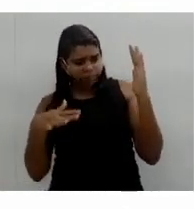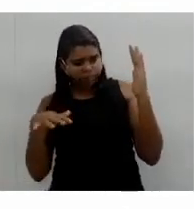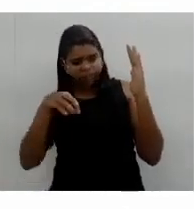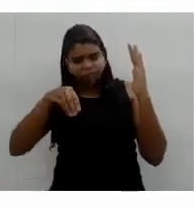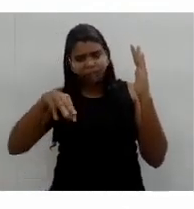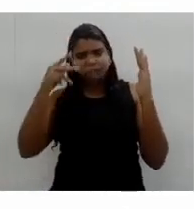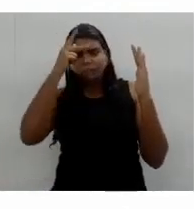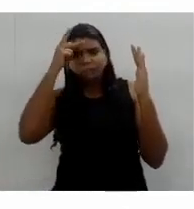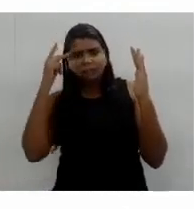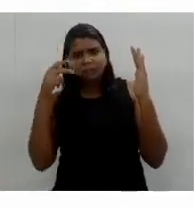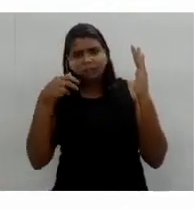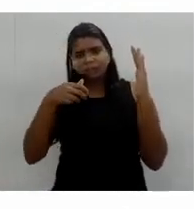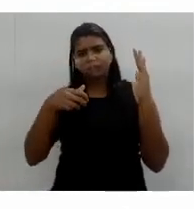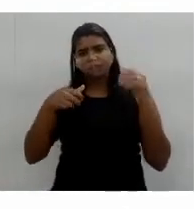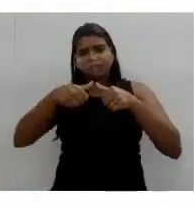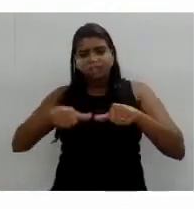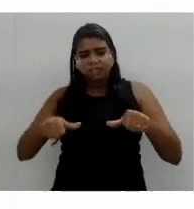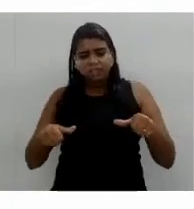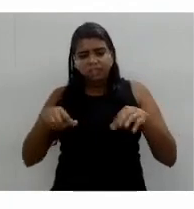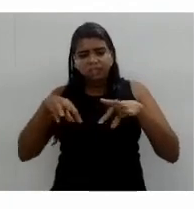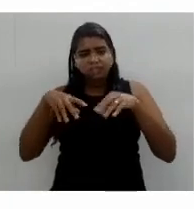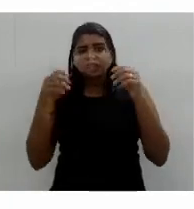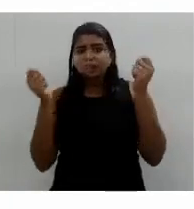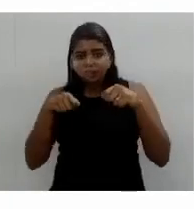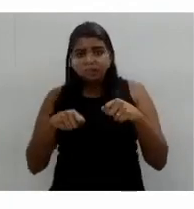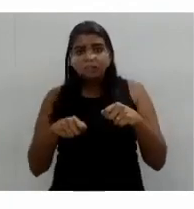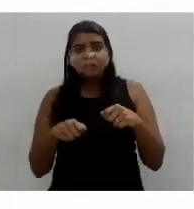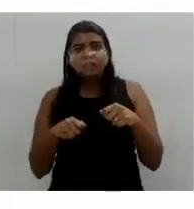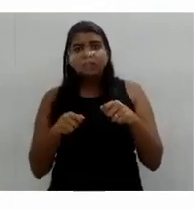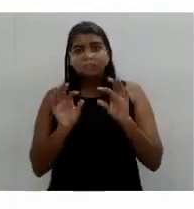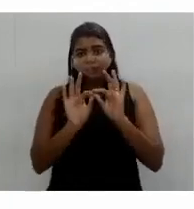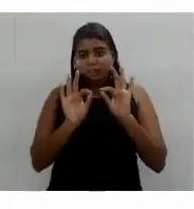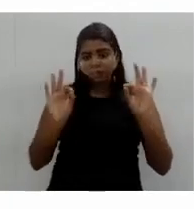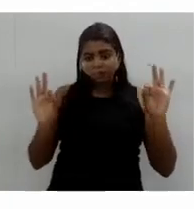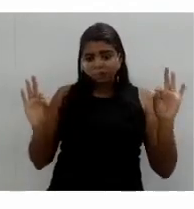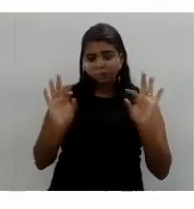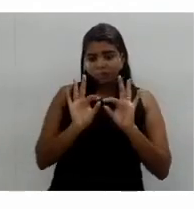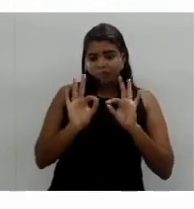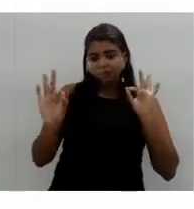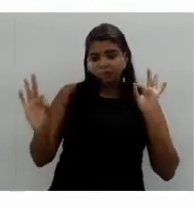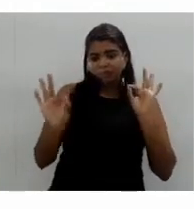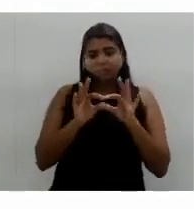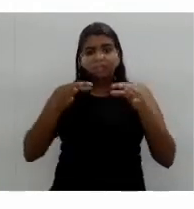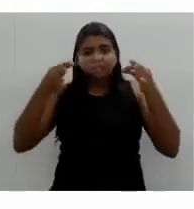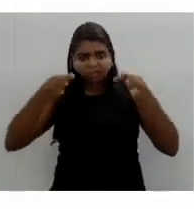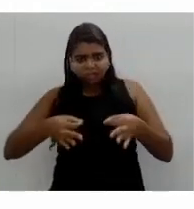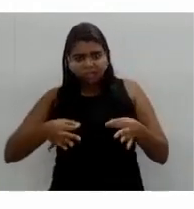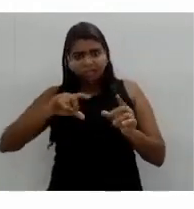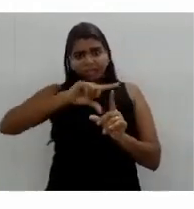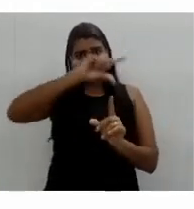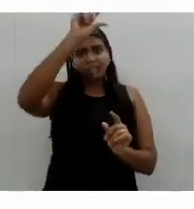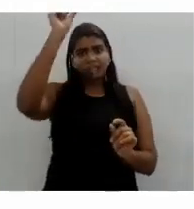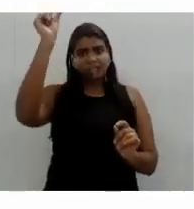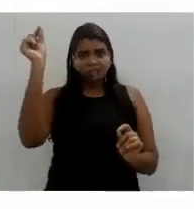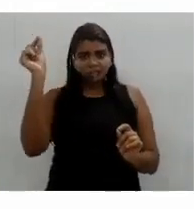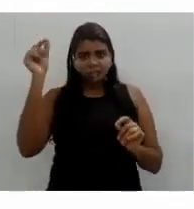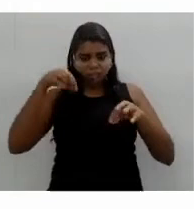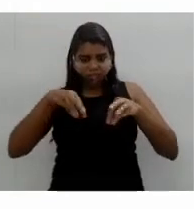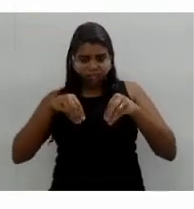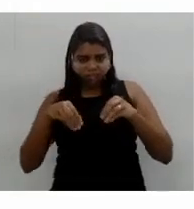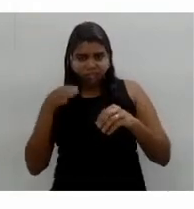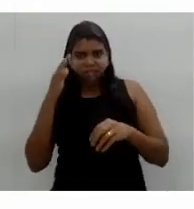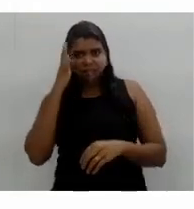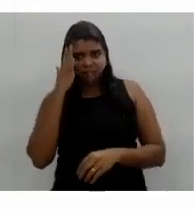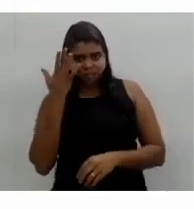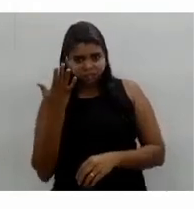e dessa forma é possível medir a distância exata entre a Lua e a Terra.